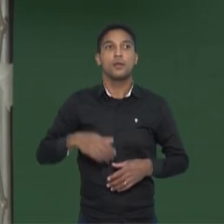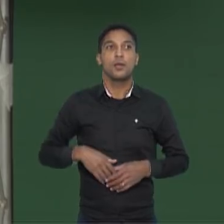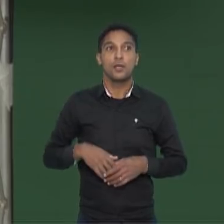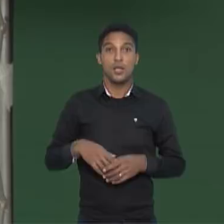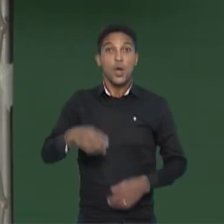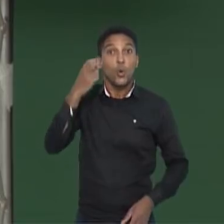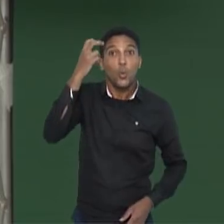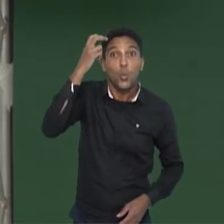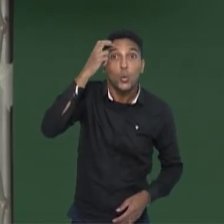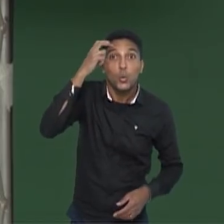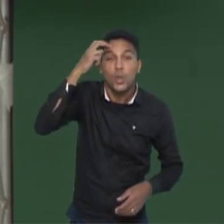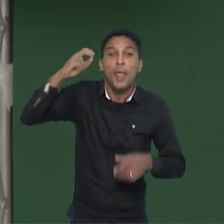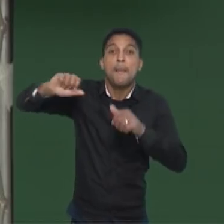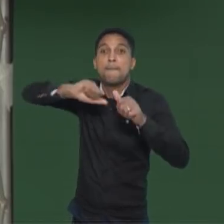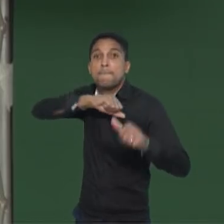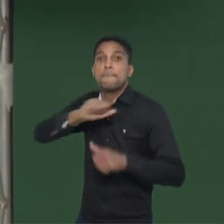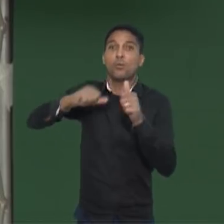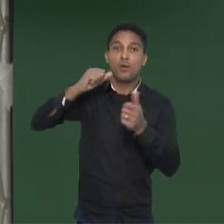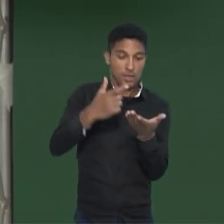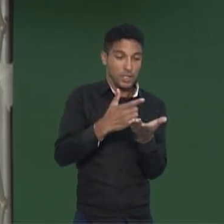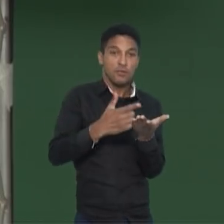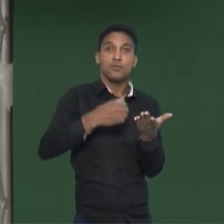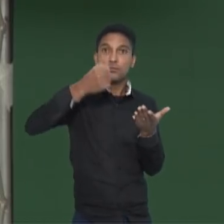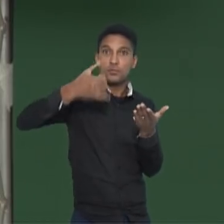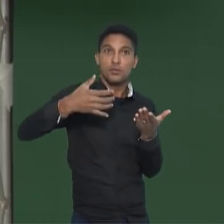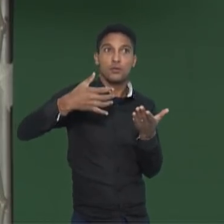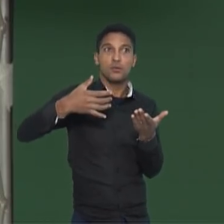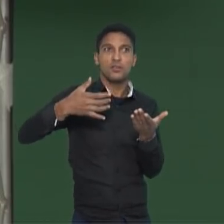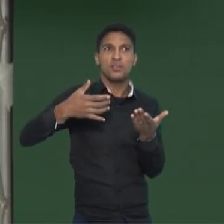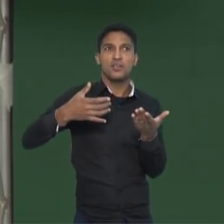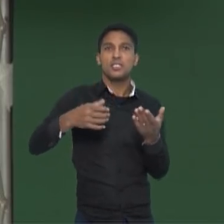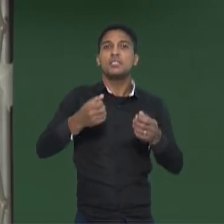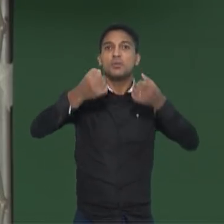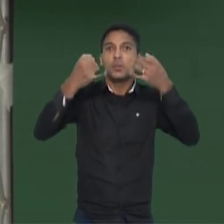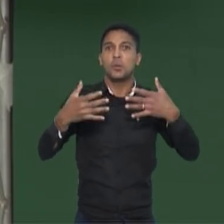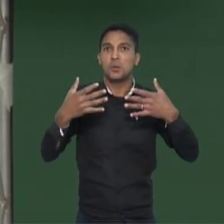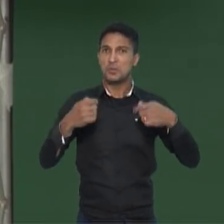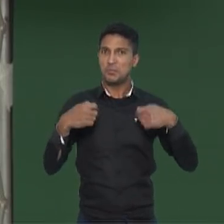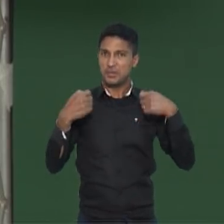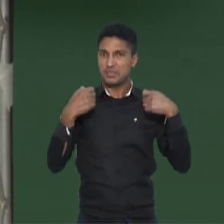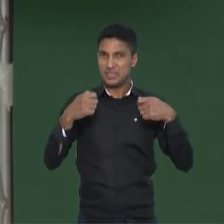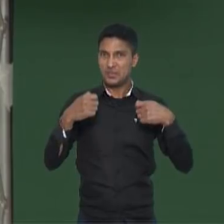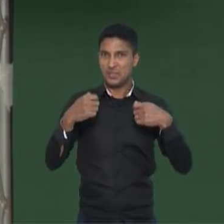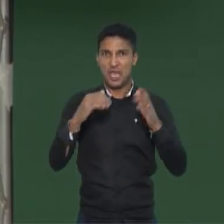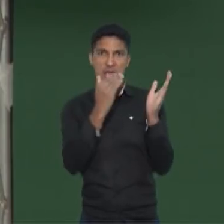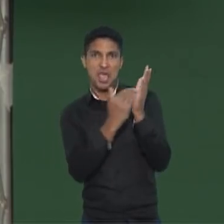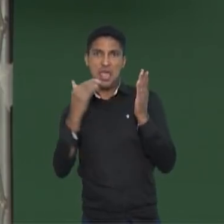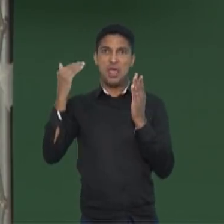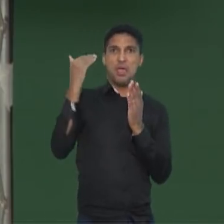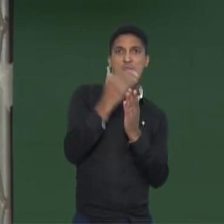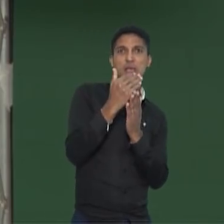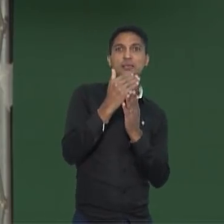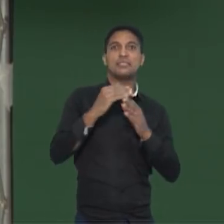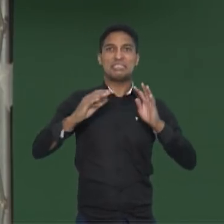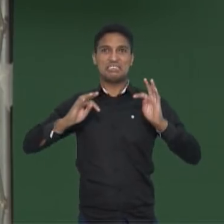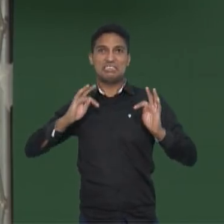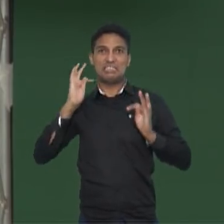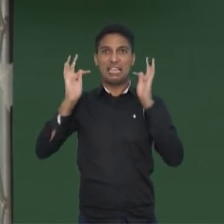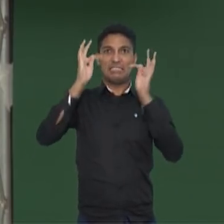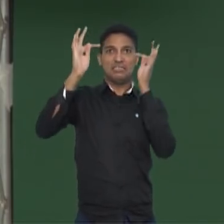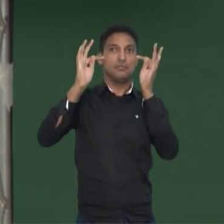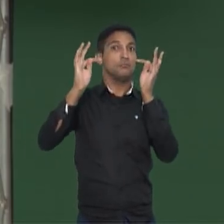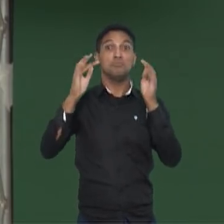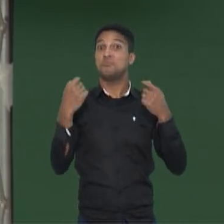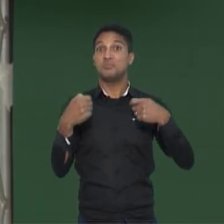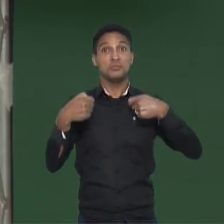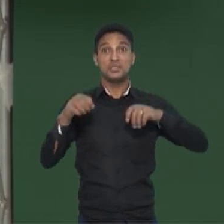não precisa se ter uma super tecnologia para ter a questão da cultura da convergência. E ela quer dizer